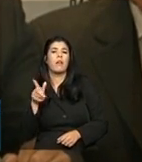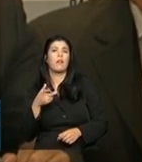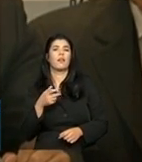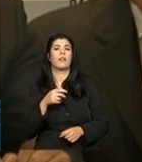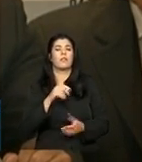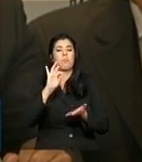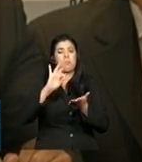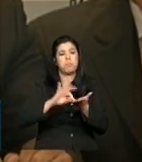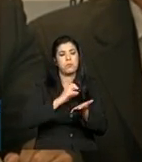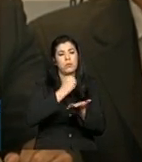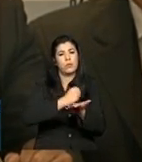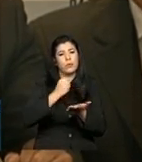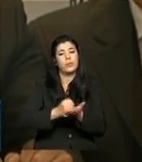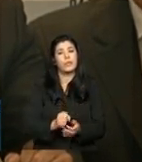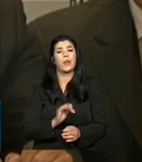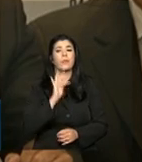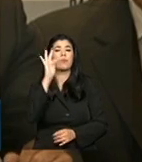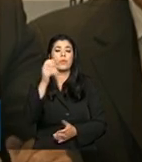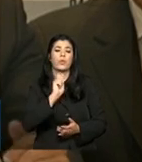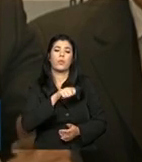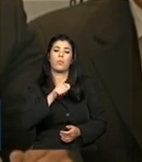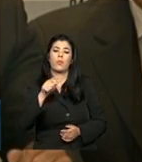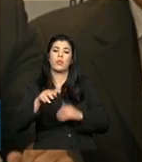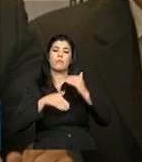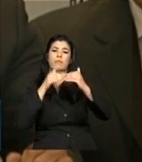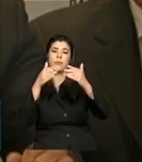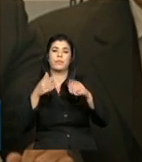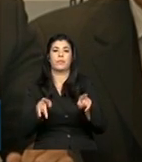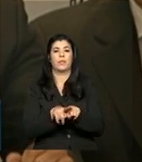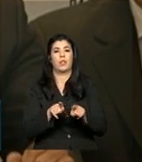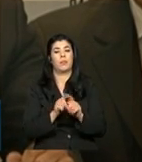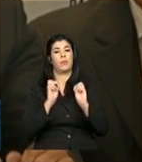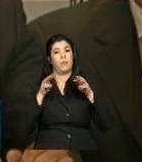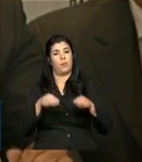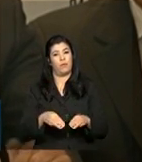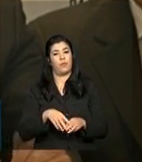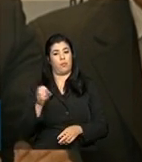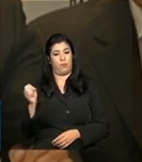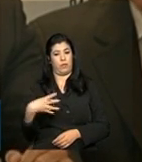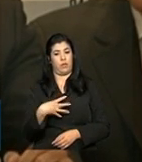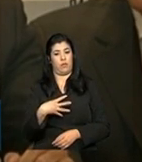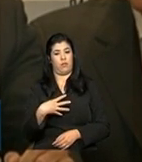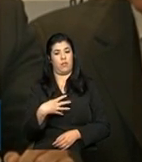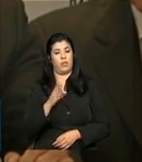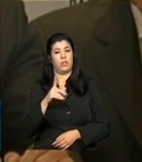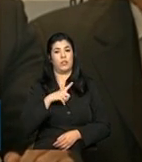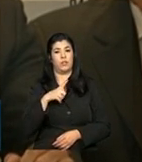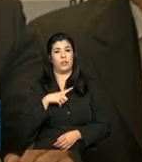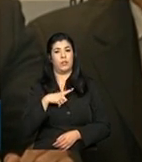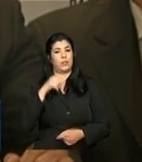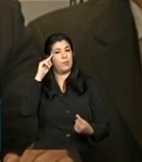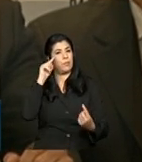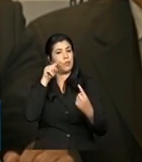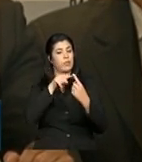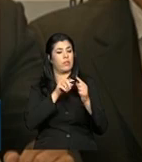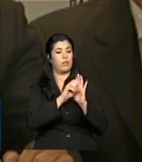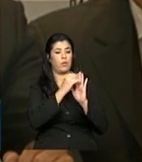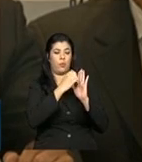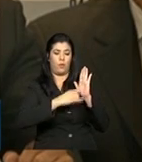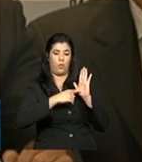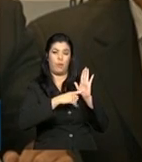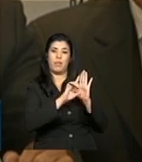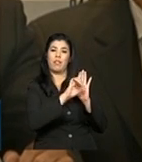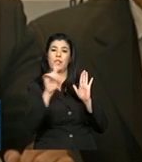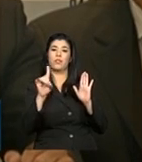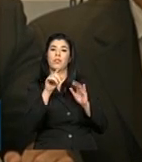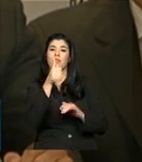do contrato de concessão. E, por fim, uma outra novidade também é que no edital já está fixado que até 16 de